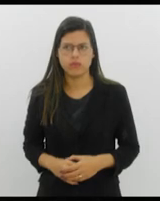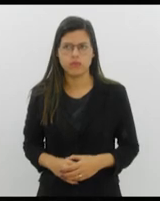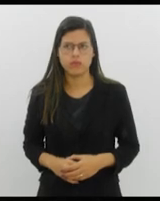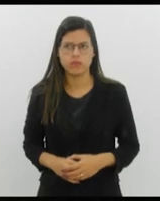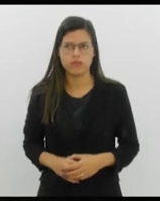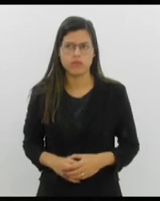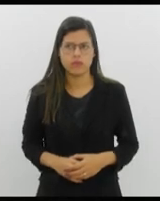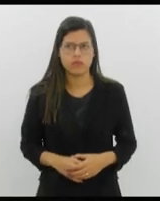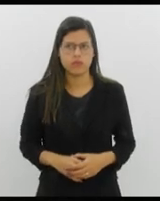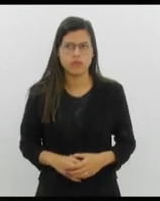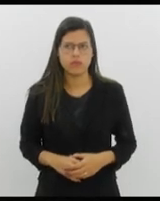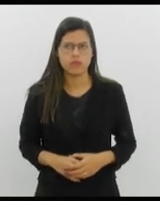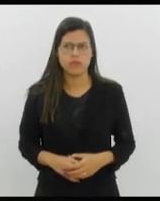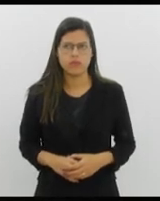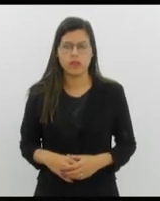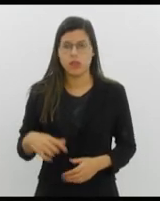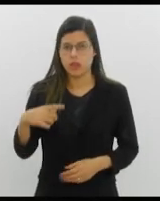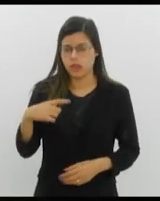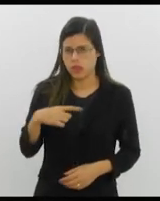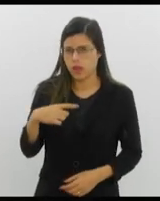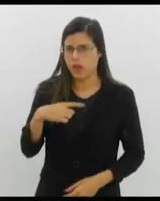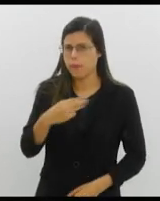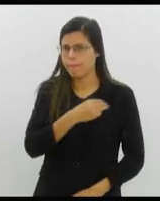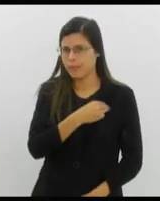E há ainda ministro